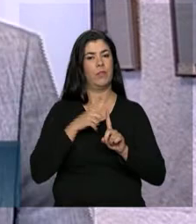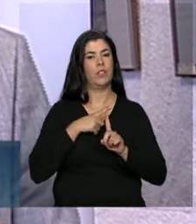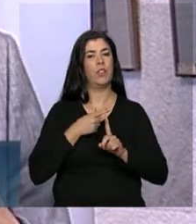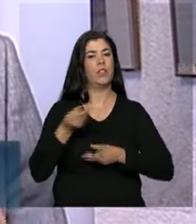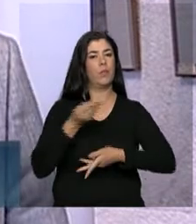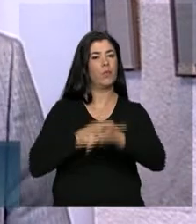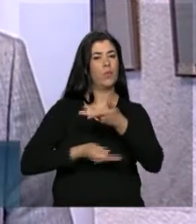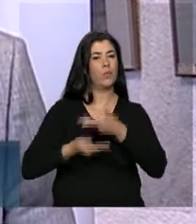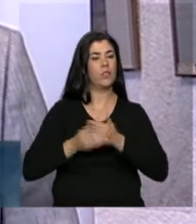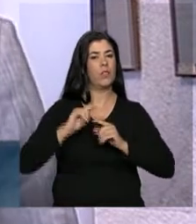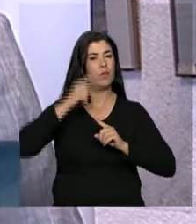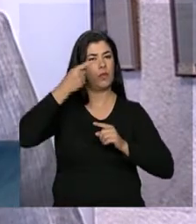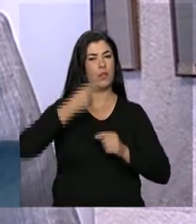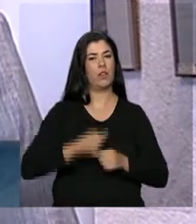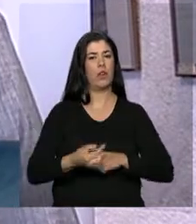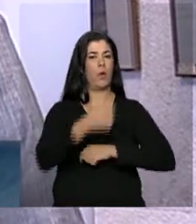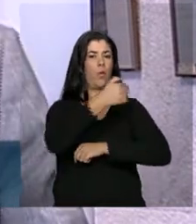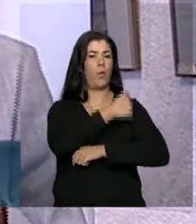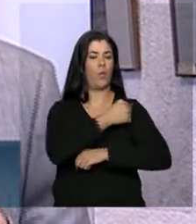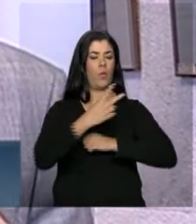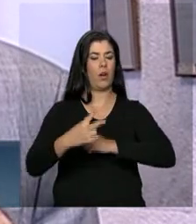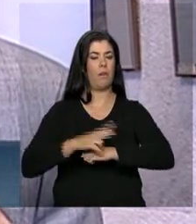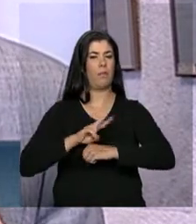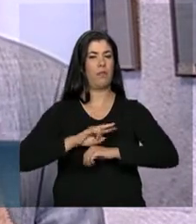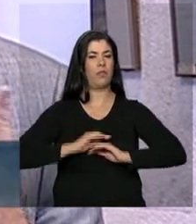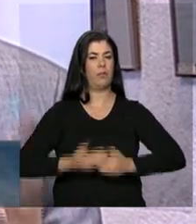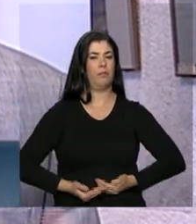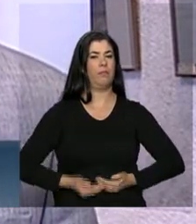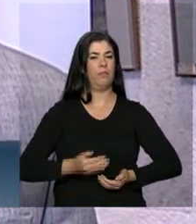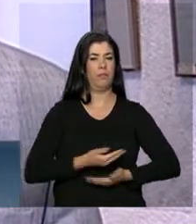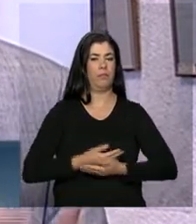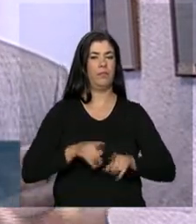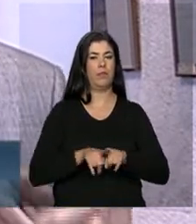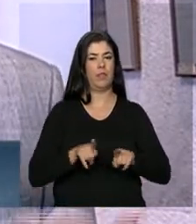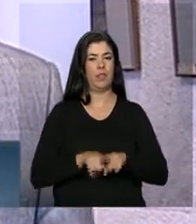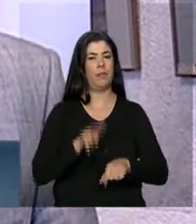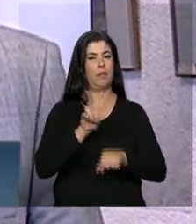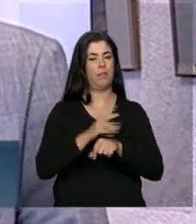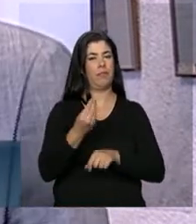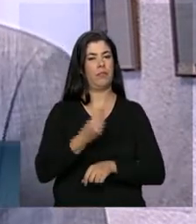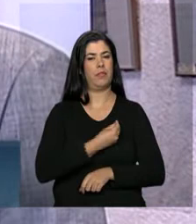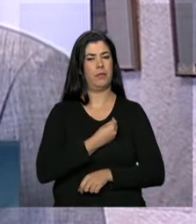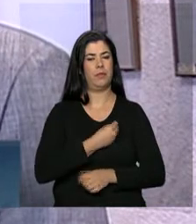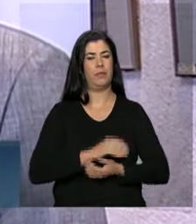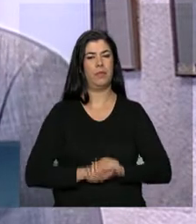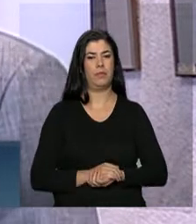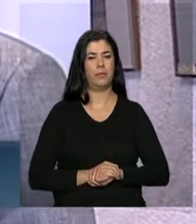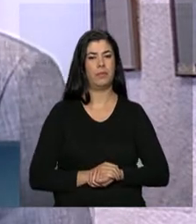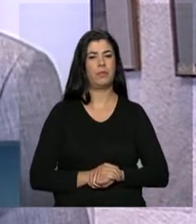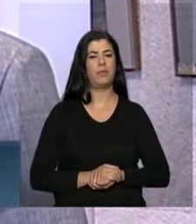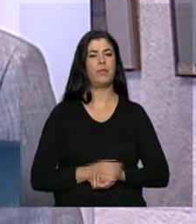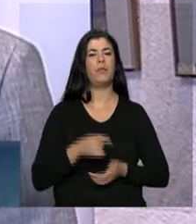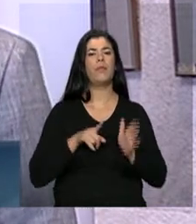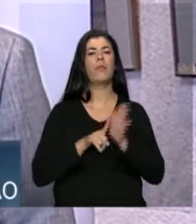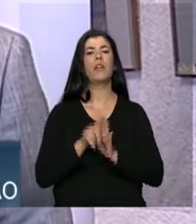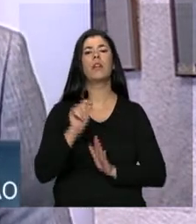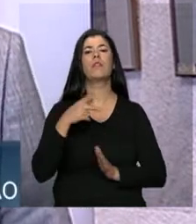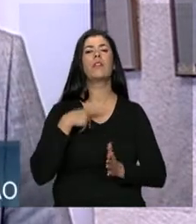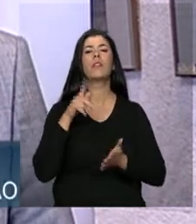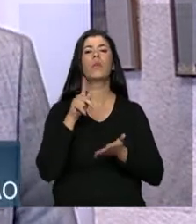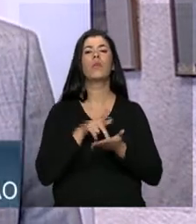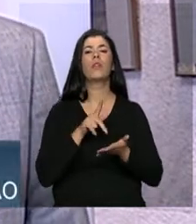Então, é um gesto de amor e proteção à sua vida e à proteção e à vida do seu bebê. A vacina foi atualizada? Quais